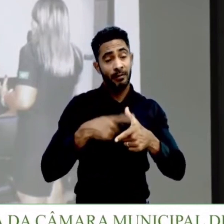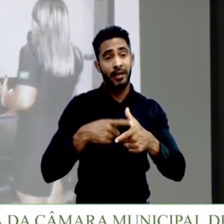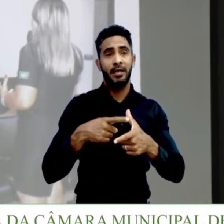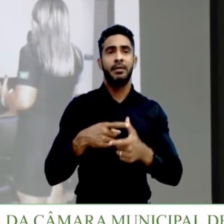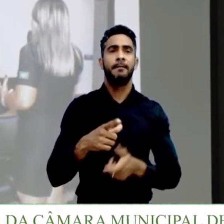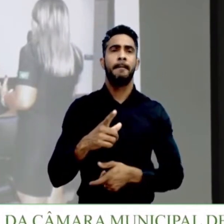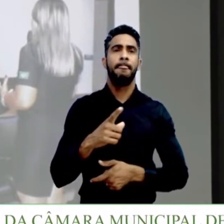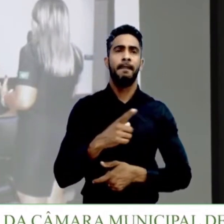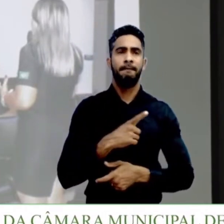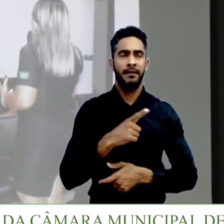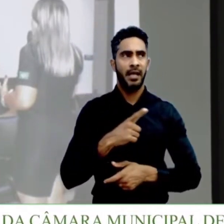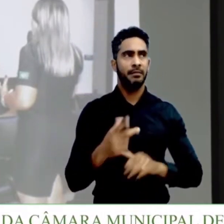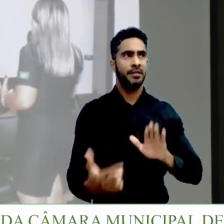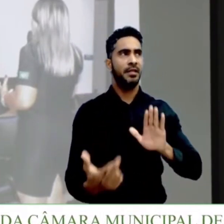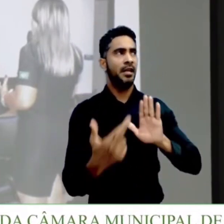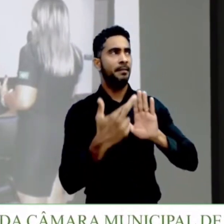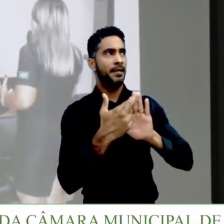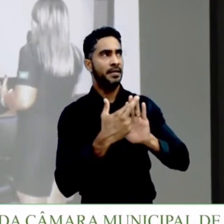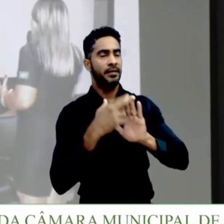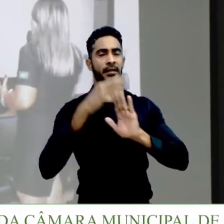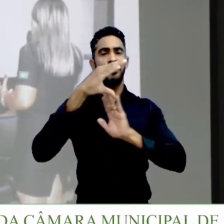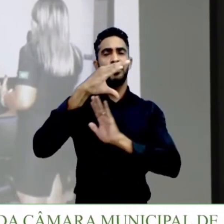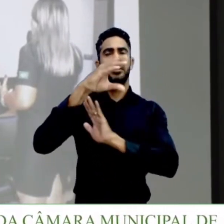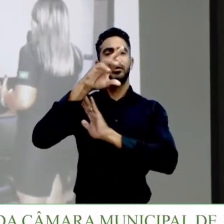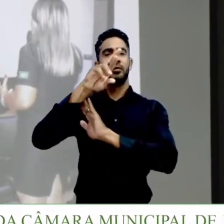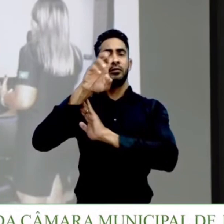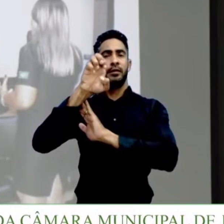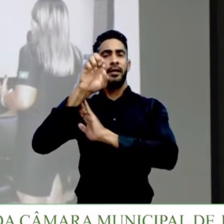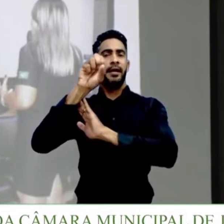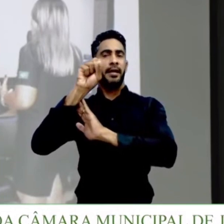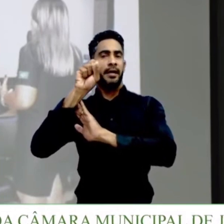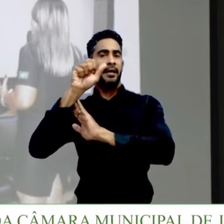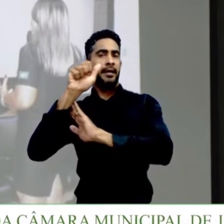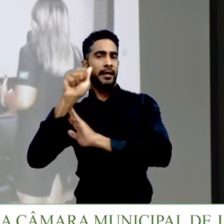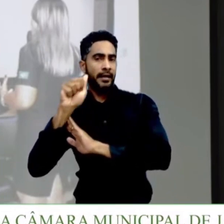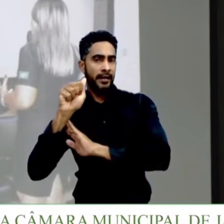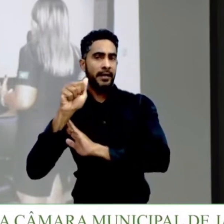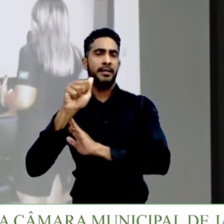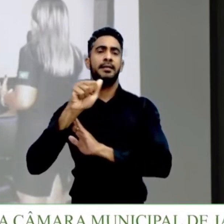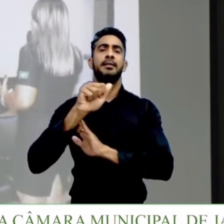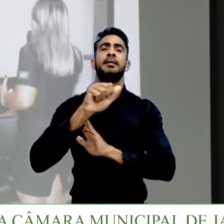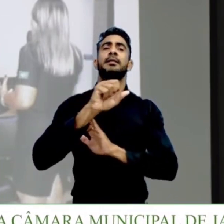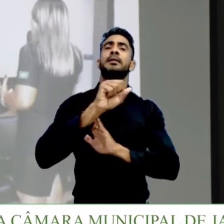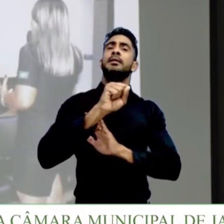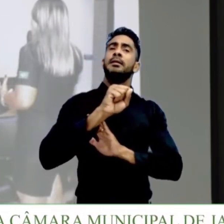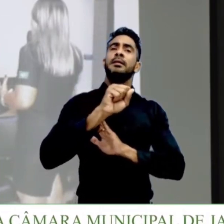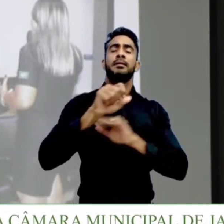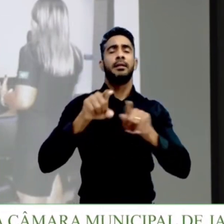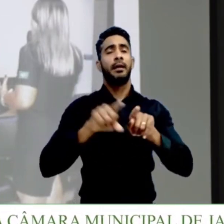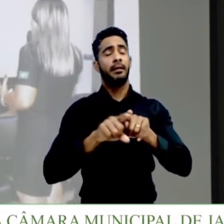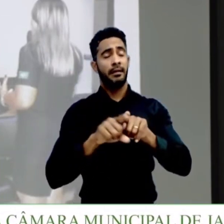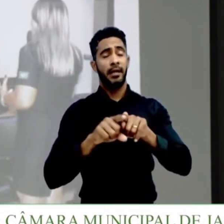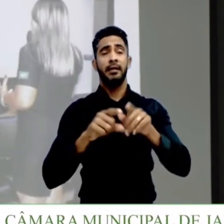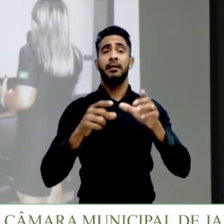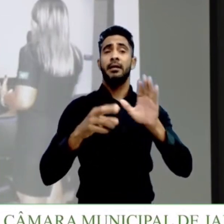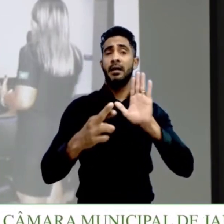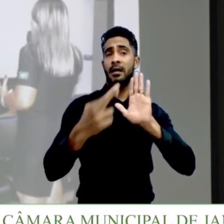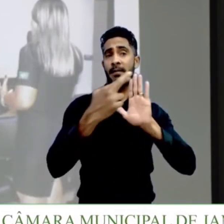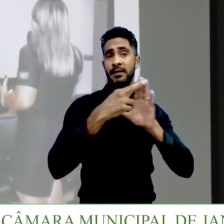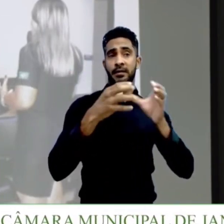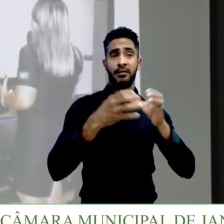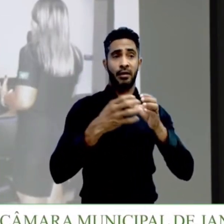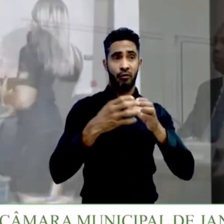Ali nós temos representante do CREAS, tinha representante da comunidade,